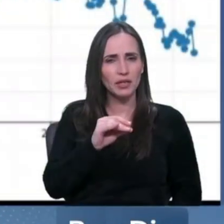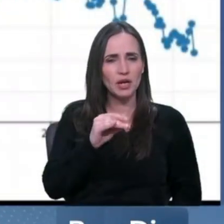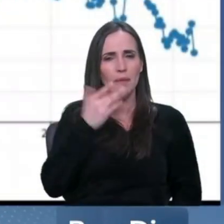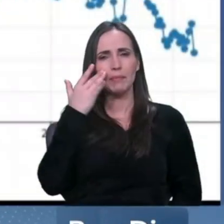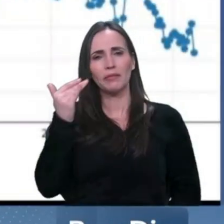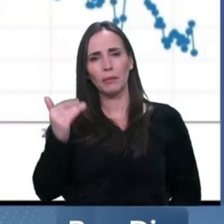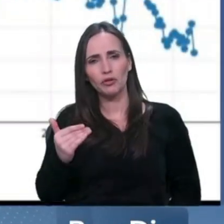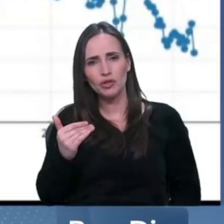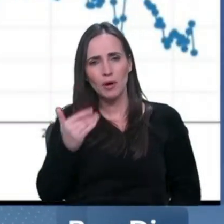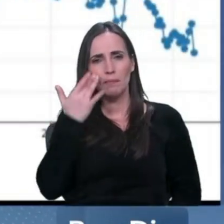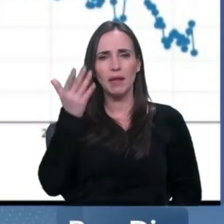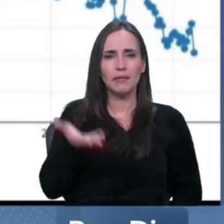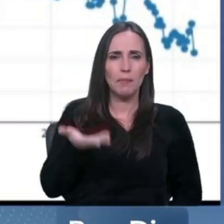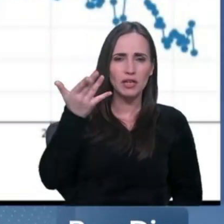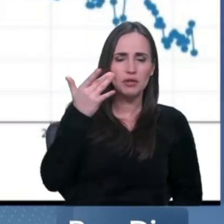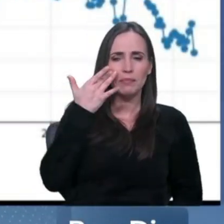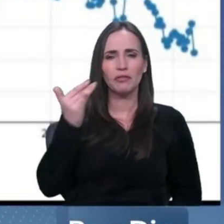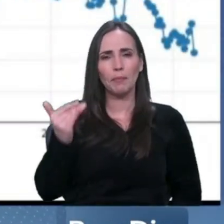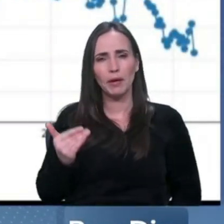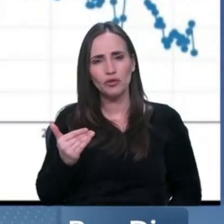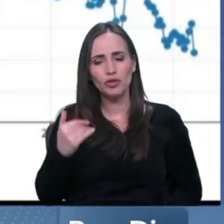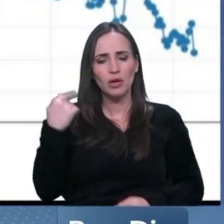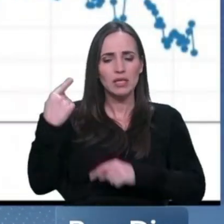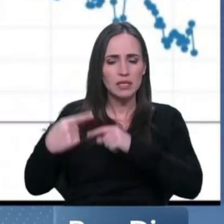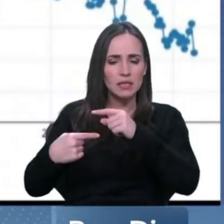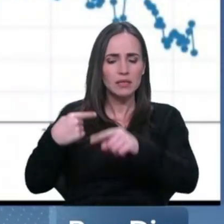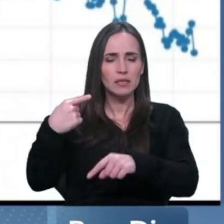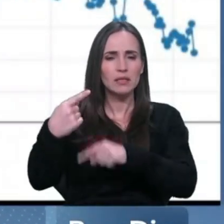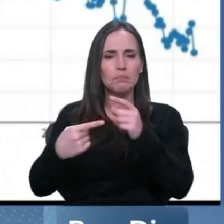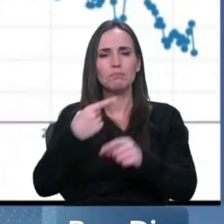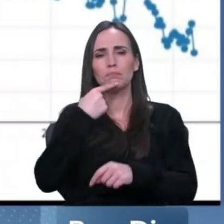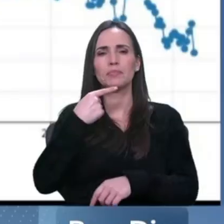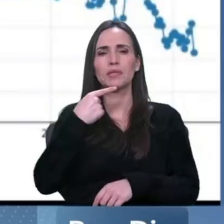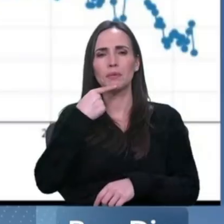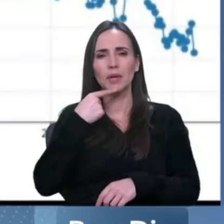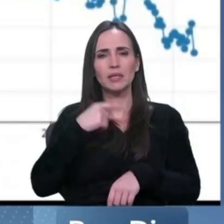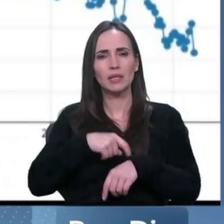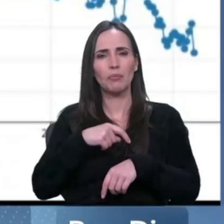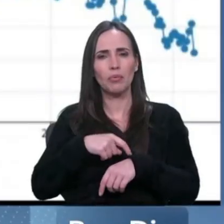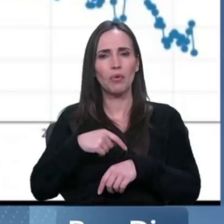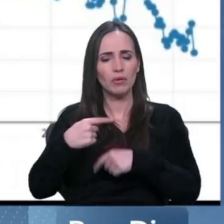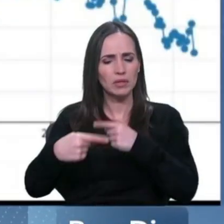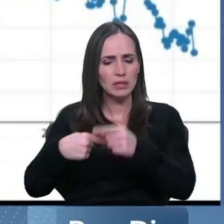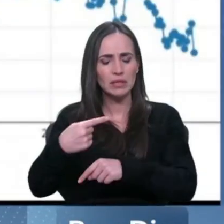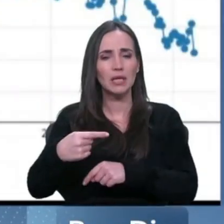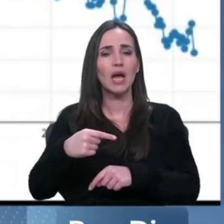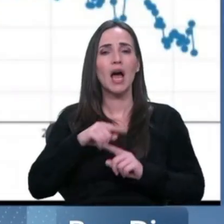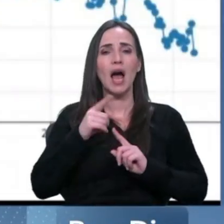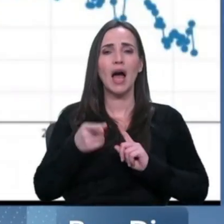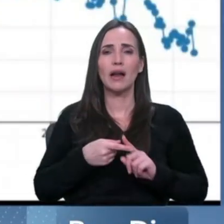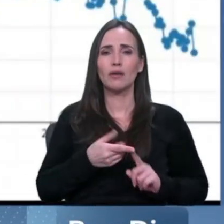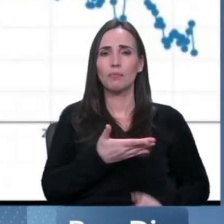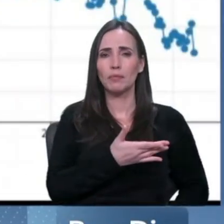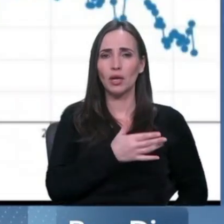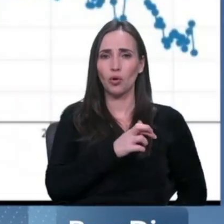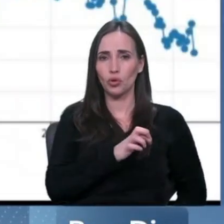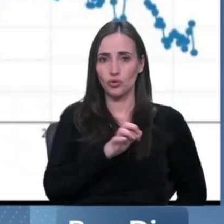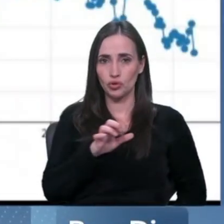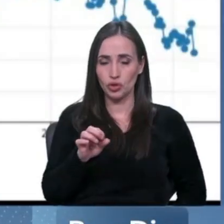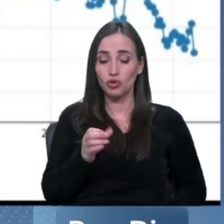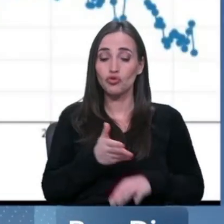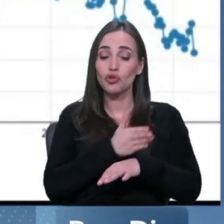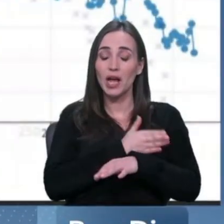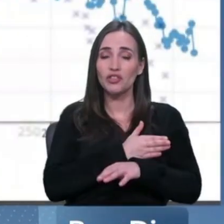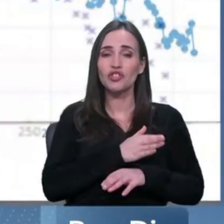mais brilhante, menos brilhante, com um ciclo que nós conseguimos perceber claramente, e, portanto, eu repito, desde 1800, até mesmo antes de 1800, nós vemos